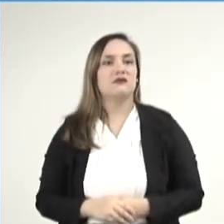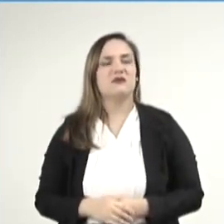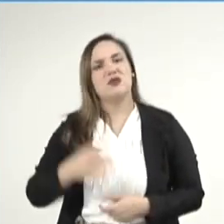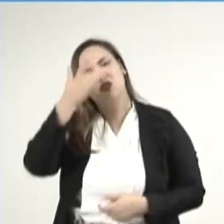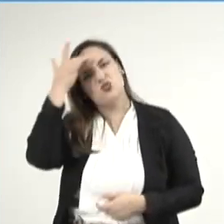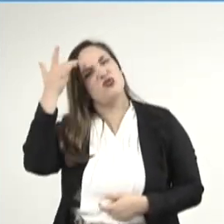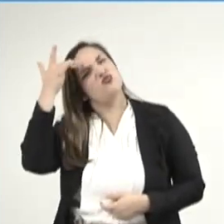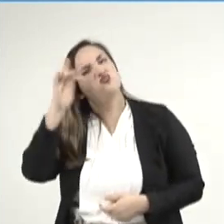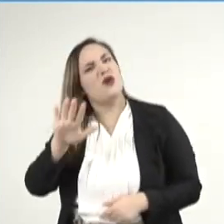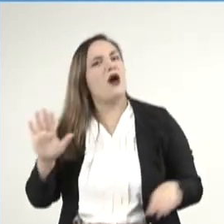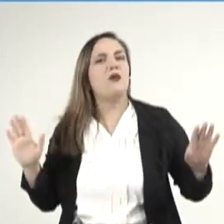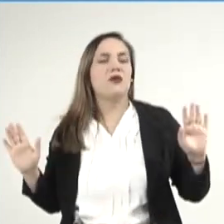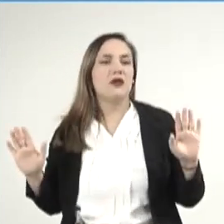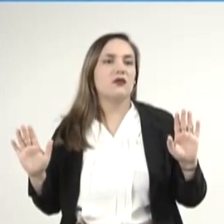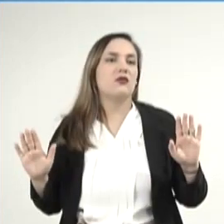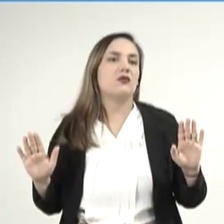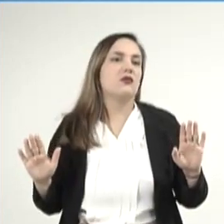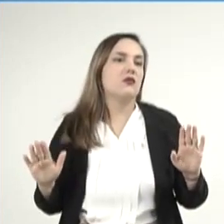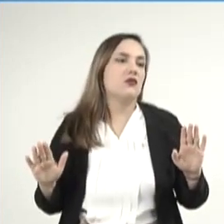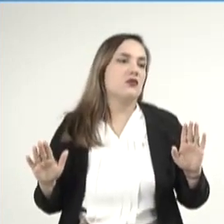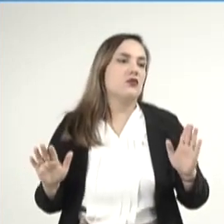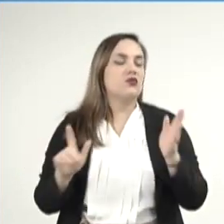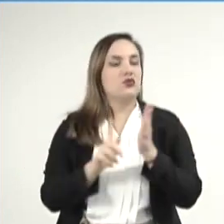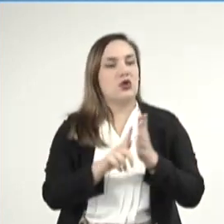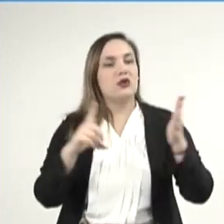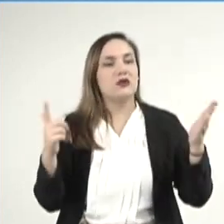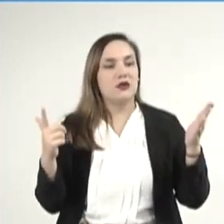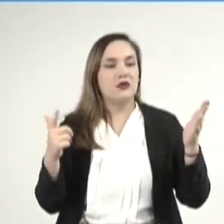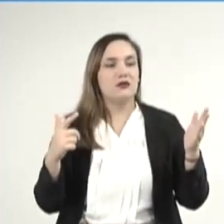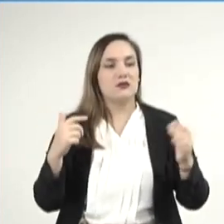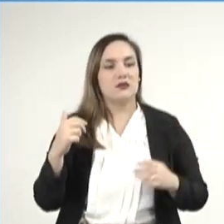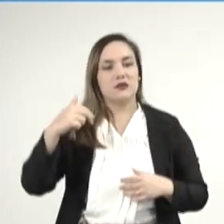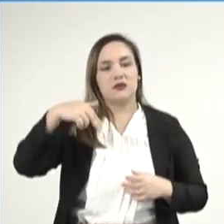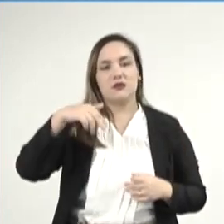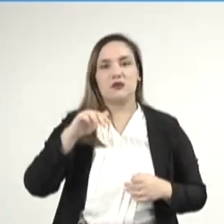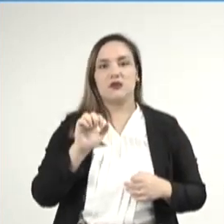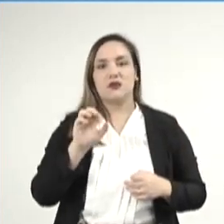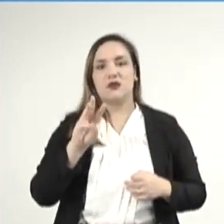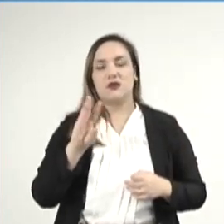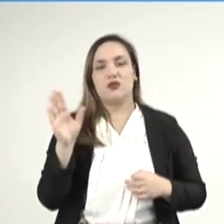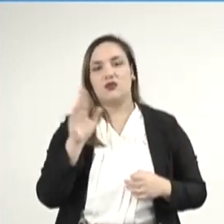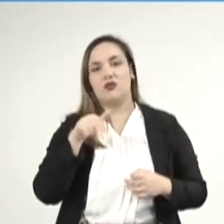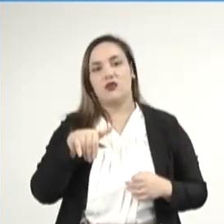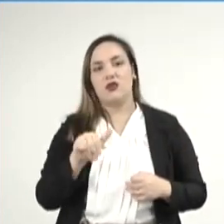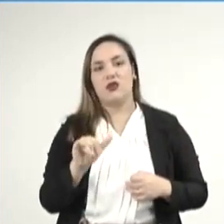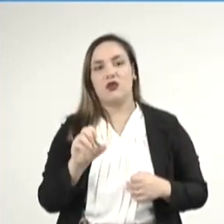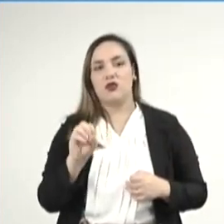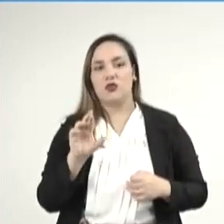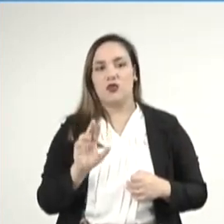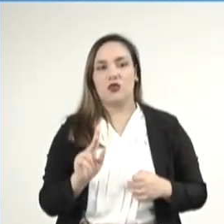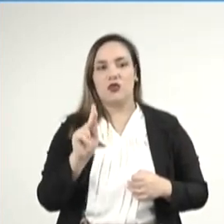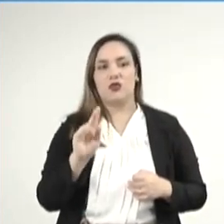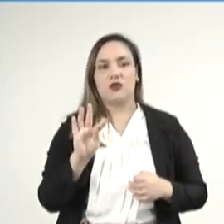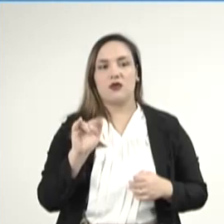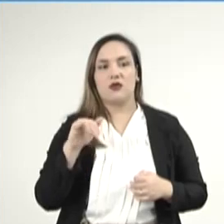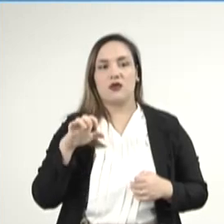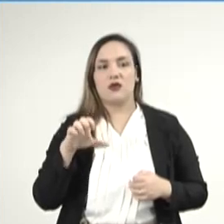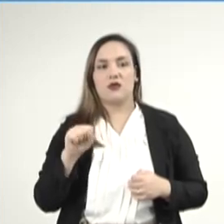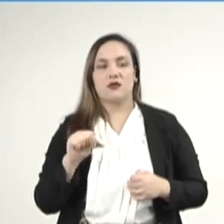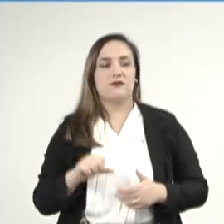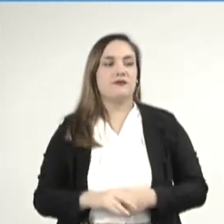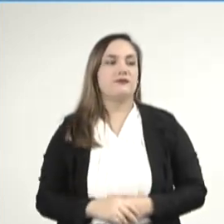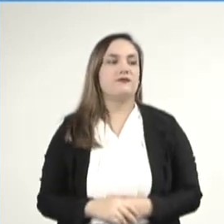então. O jornal The New York Times revelar,